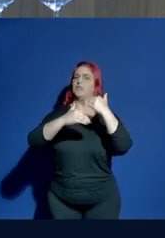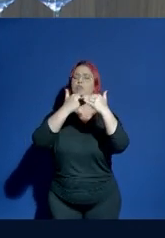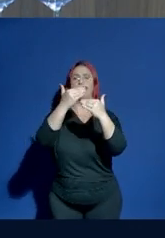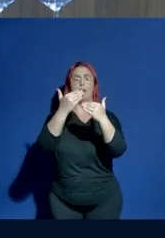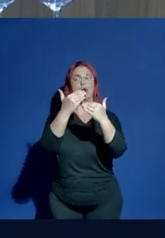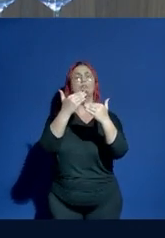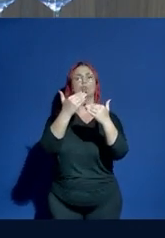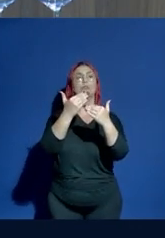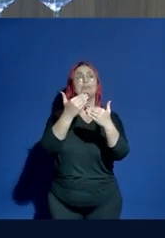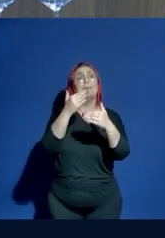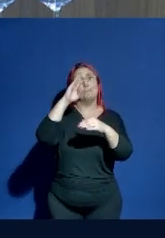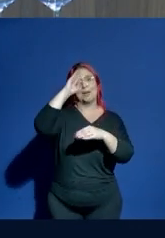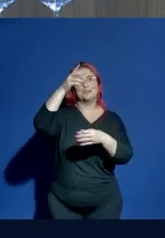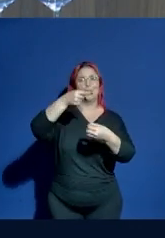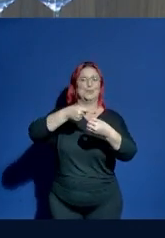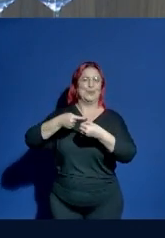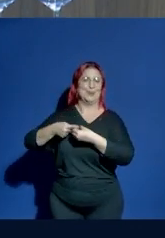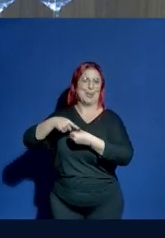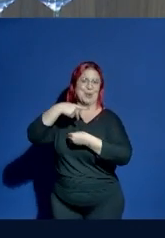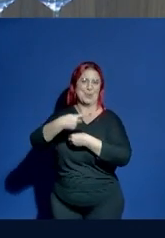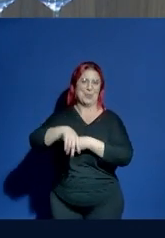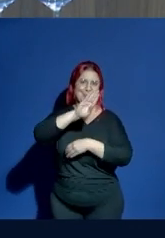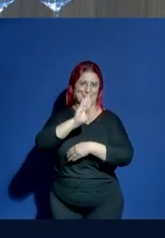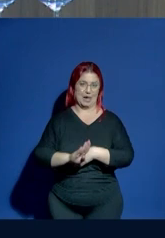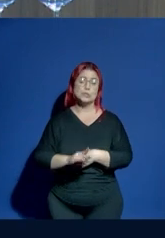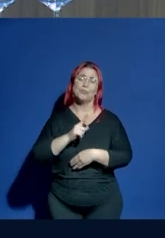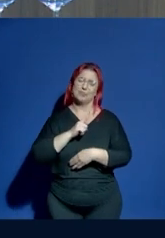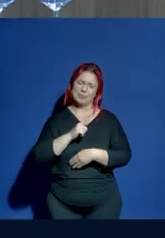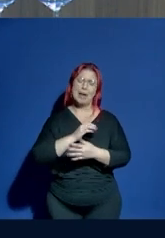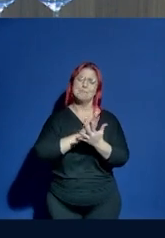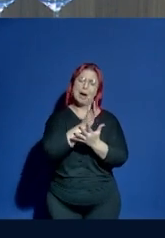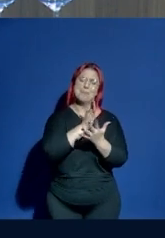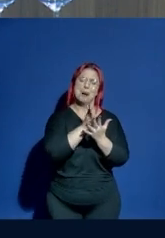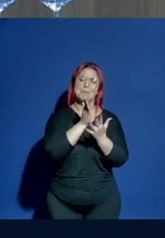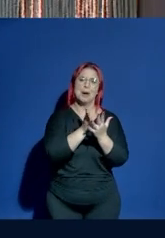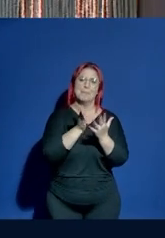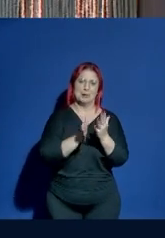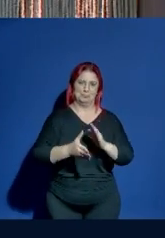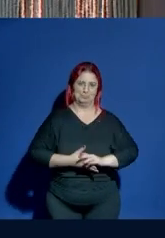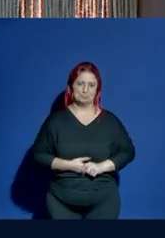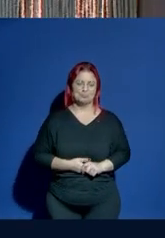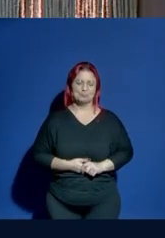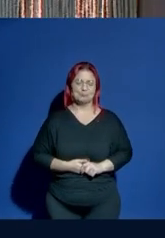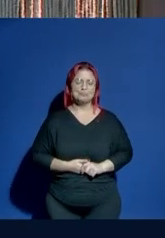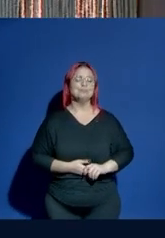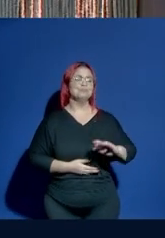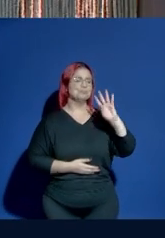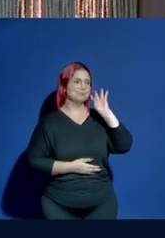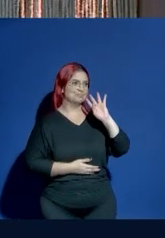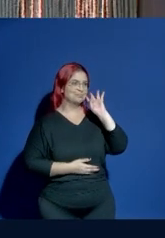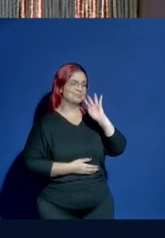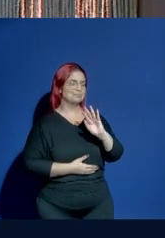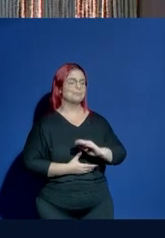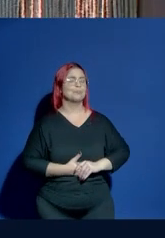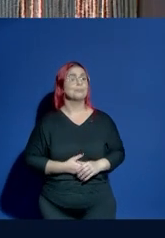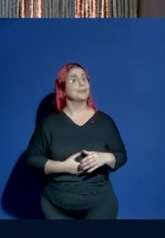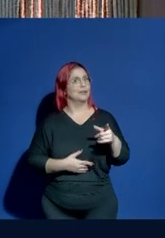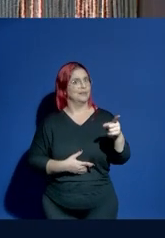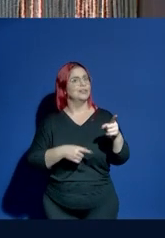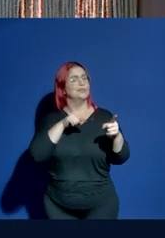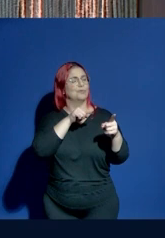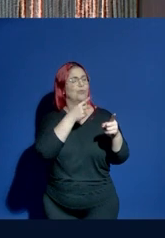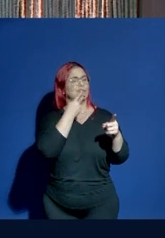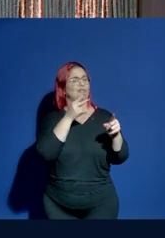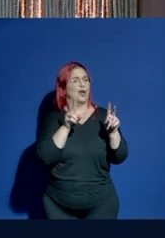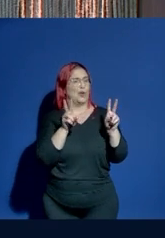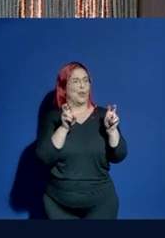no interior do Brasil. Temos muitas oportunidades ainda para desenvolver. Legal. Erasmo, acho que você acabou tocando um